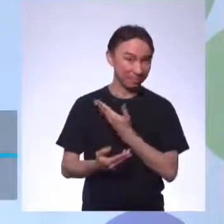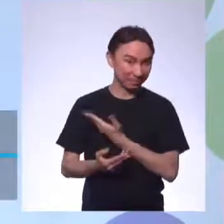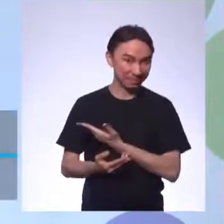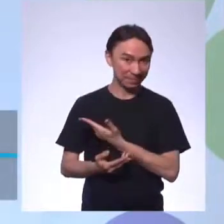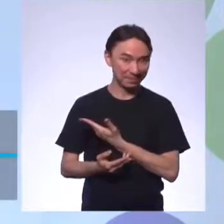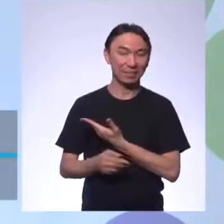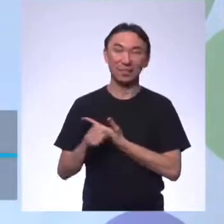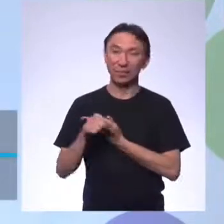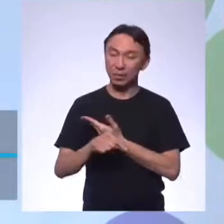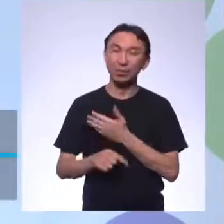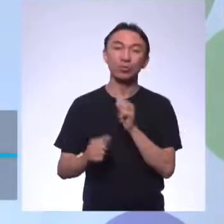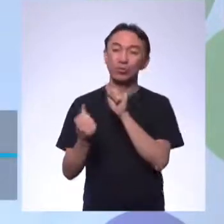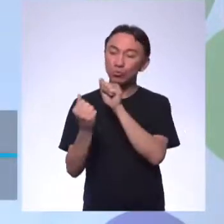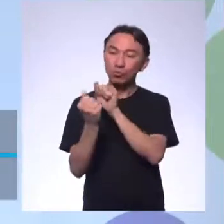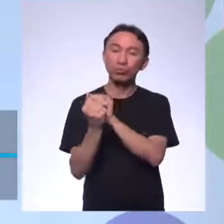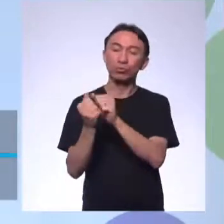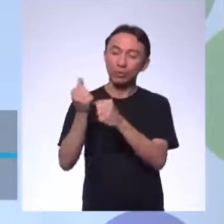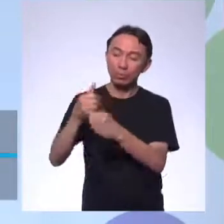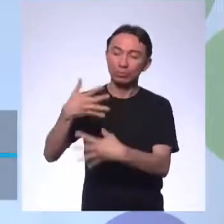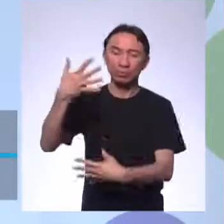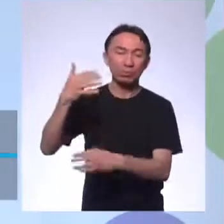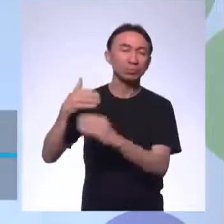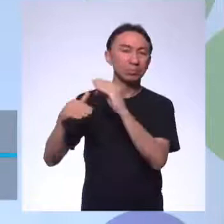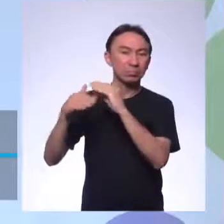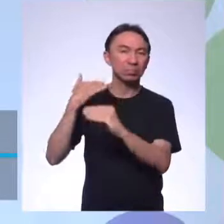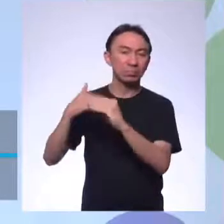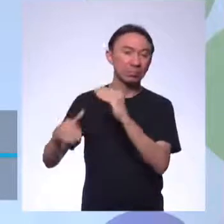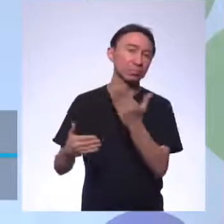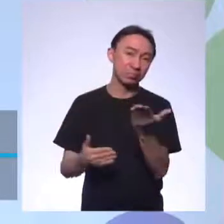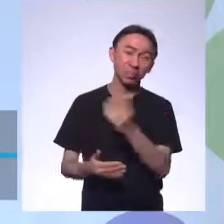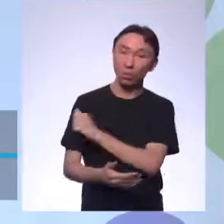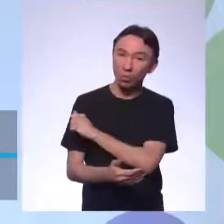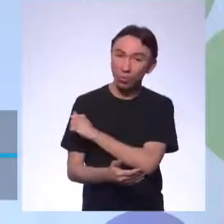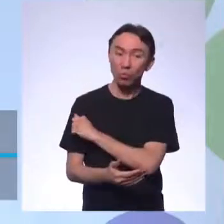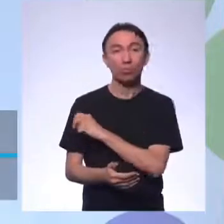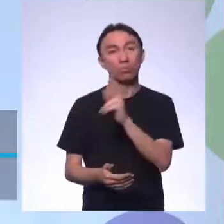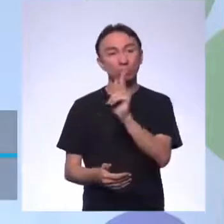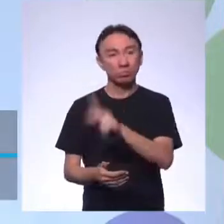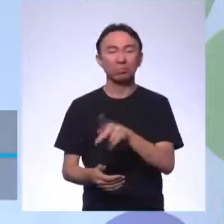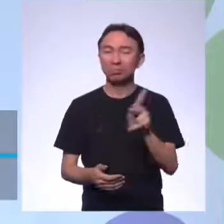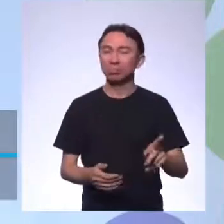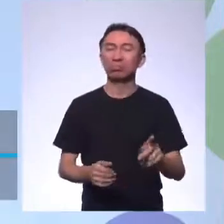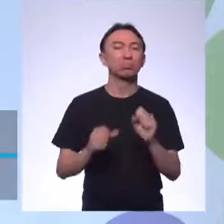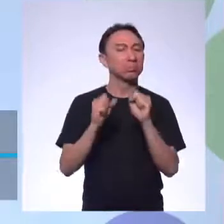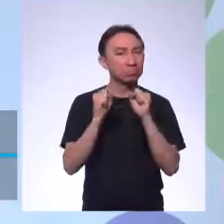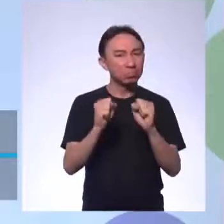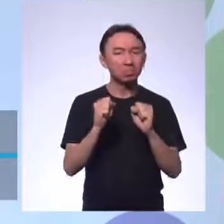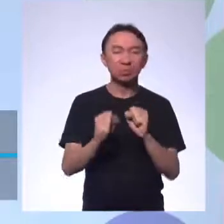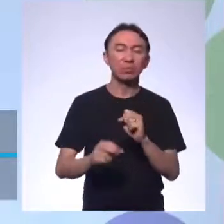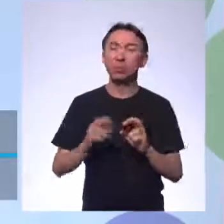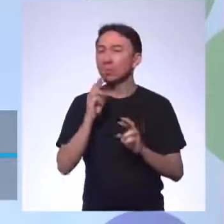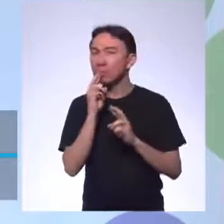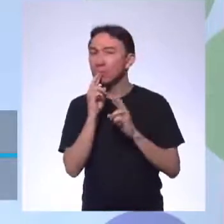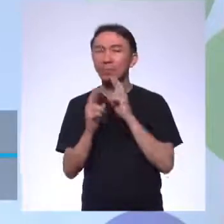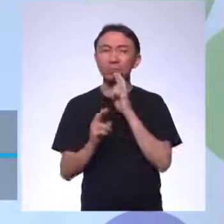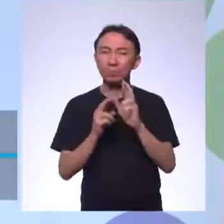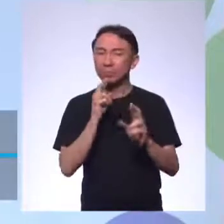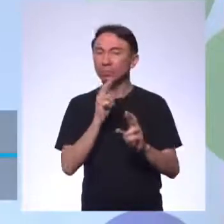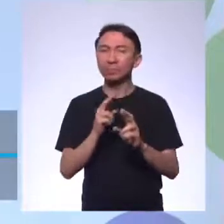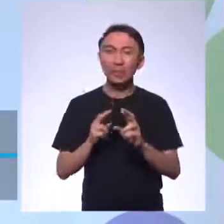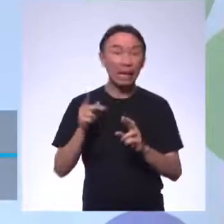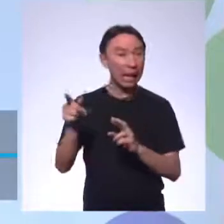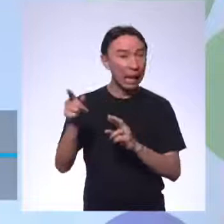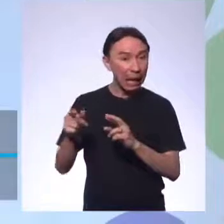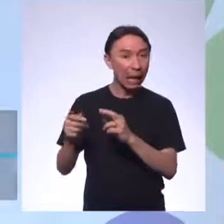estarei acompanhando vocês aí no chat. Alunos e professores podem aí mandar as respostas para a gente, dos alunos, do jeito que